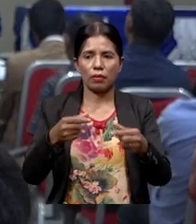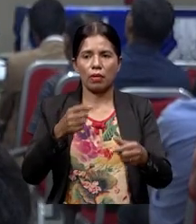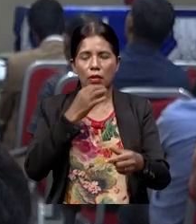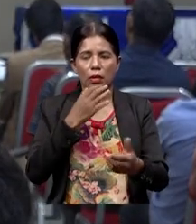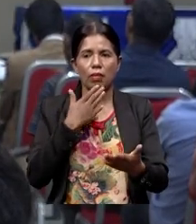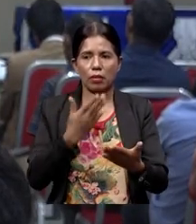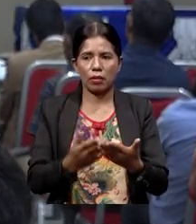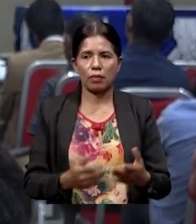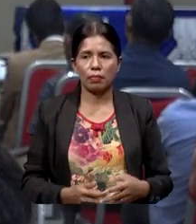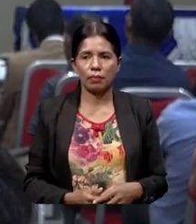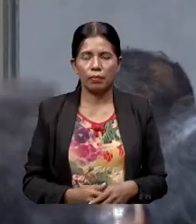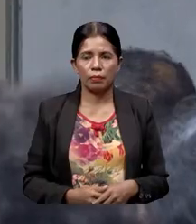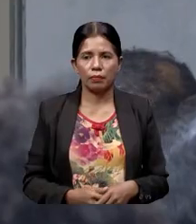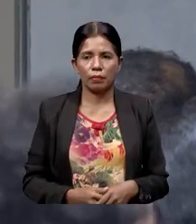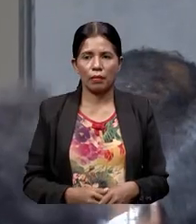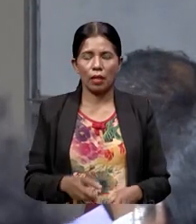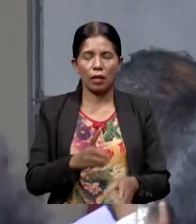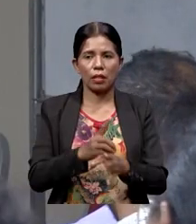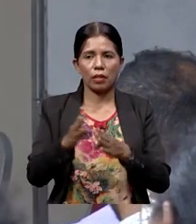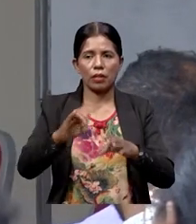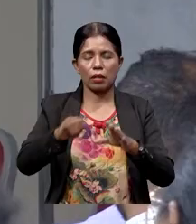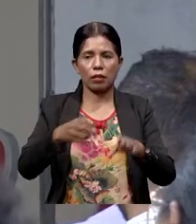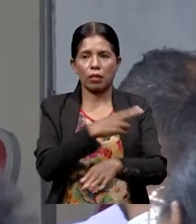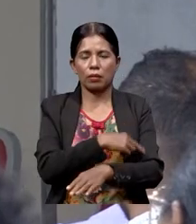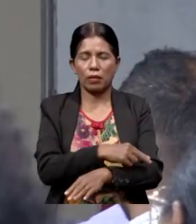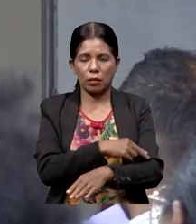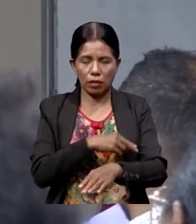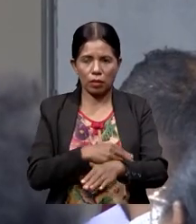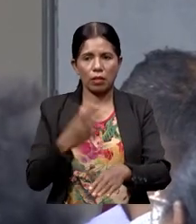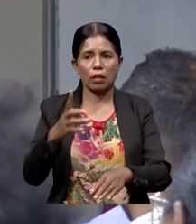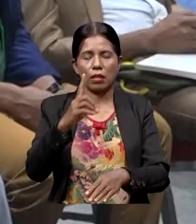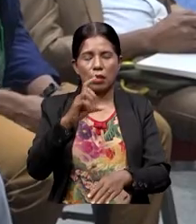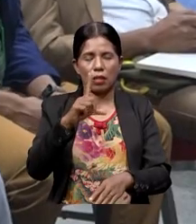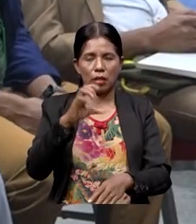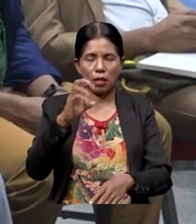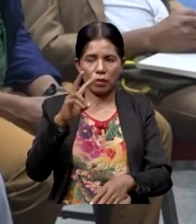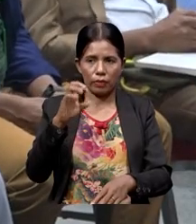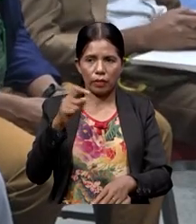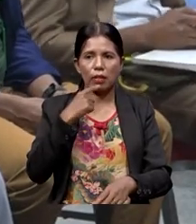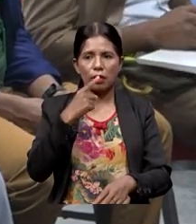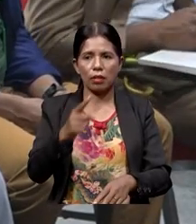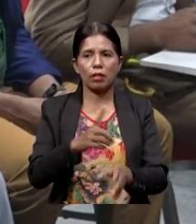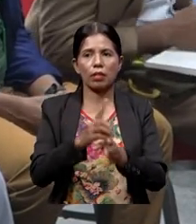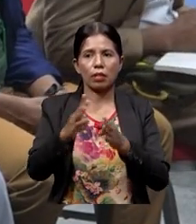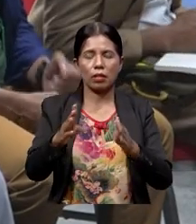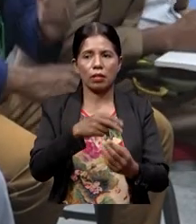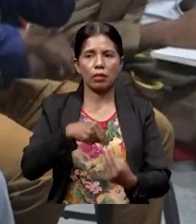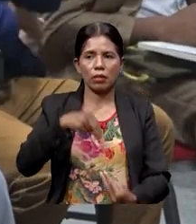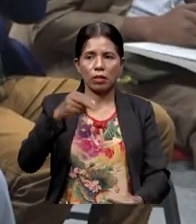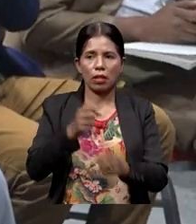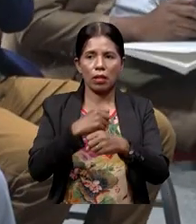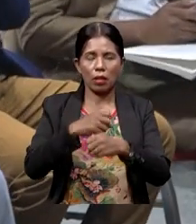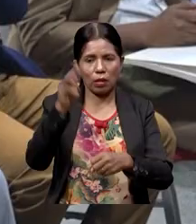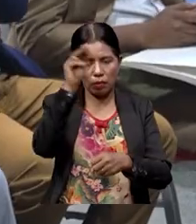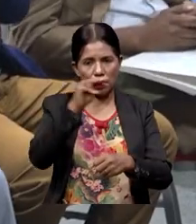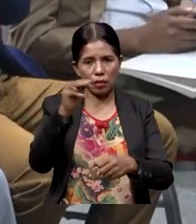pedia. Além de né, Diretor Geral Serviço Hospitalar Interino, Delfim da Costa Ferreira Hateten, Direção Nutrição, Halona